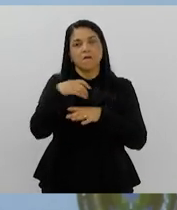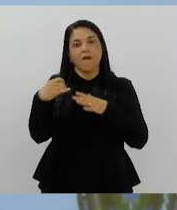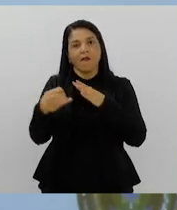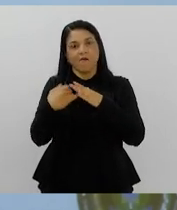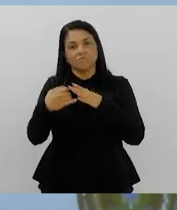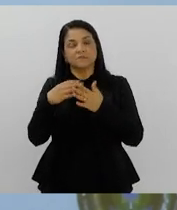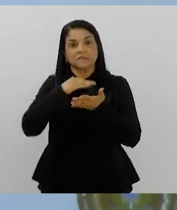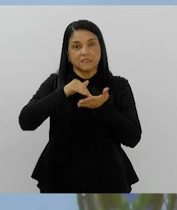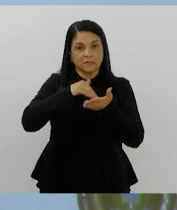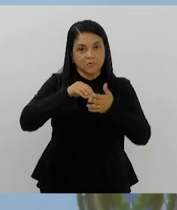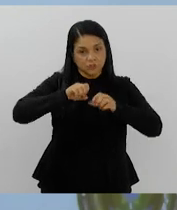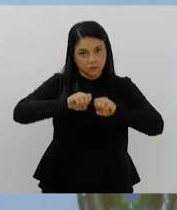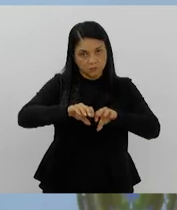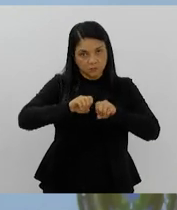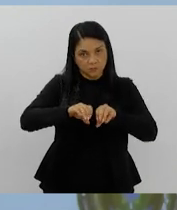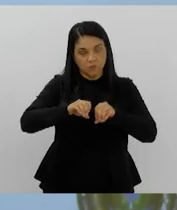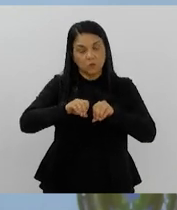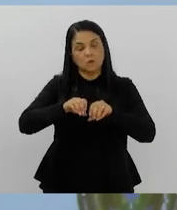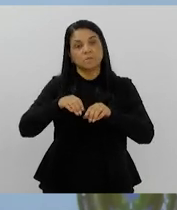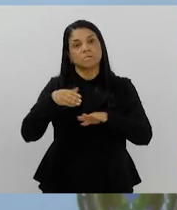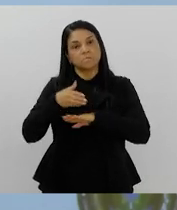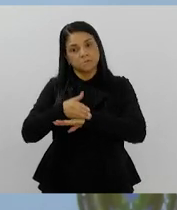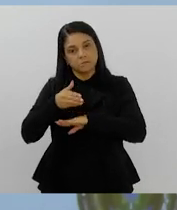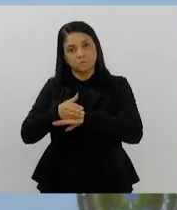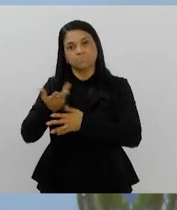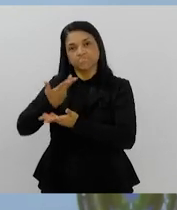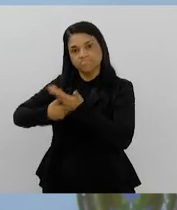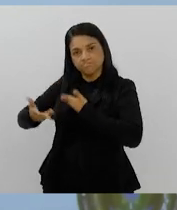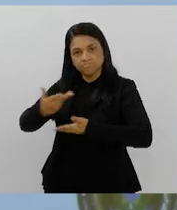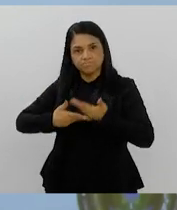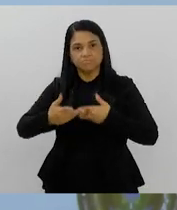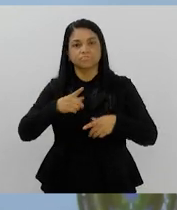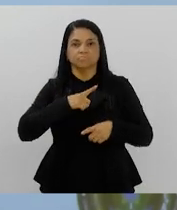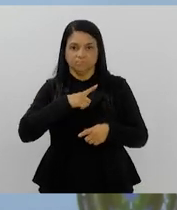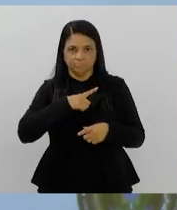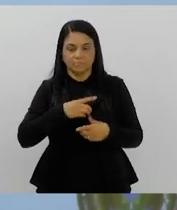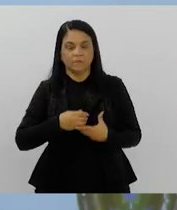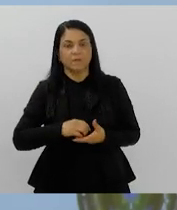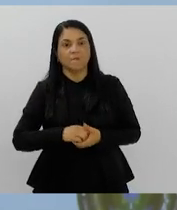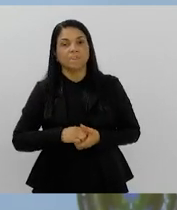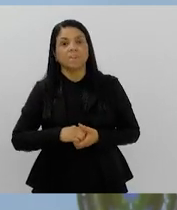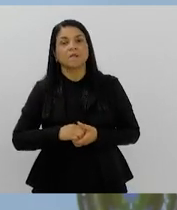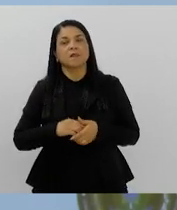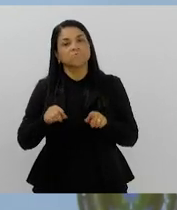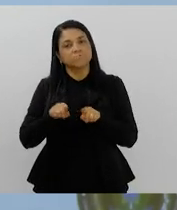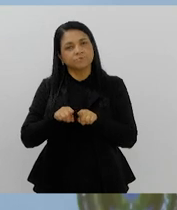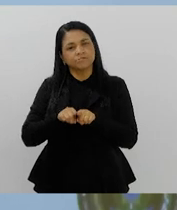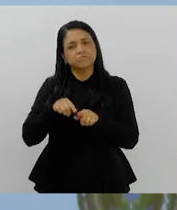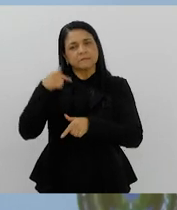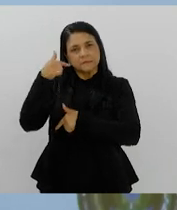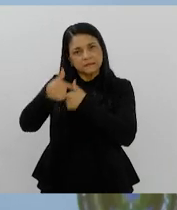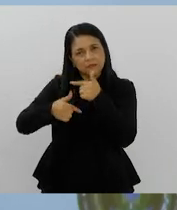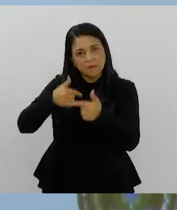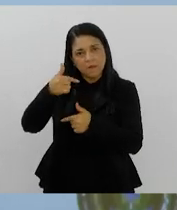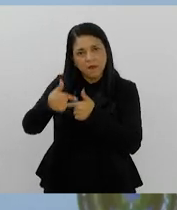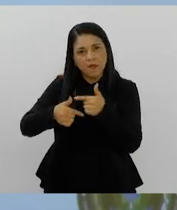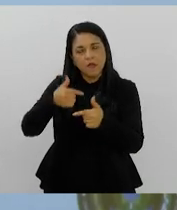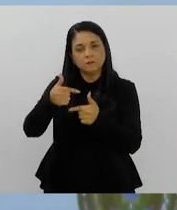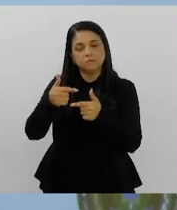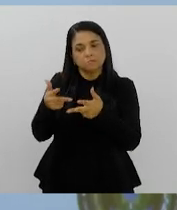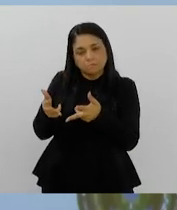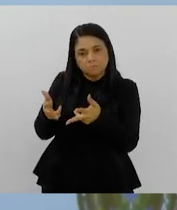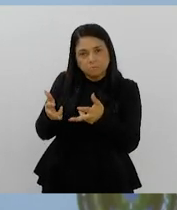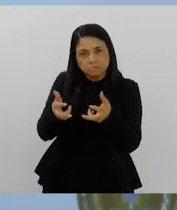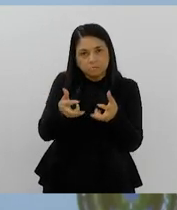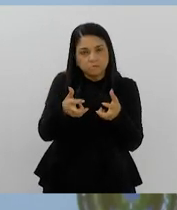de educação, que são muito participativas e colaborativas. Também, através desse trabalho, a gente consegue detectar